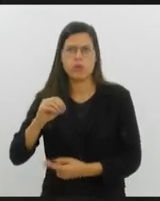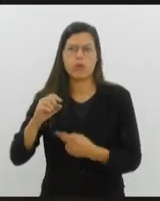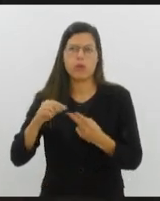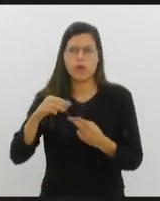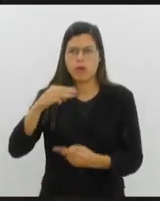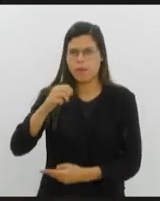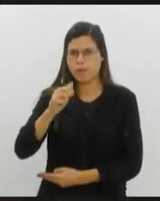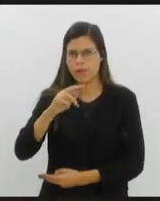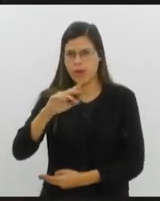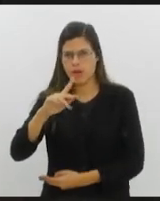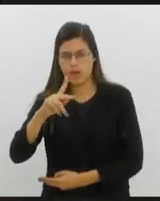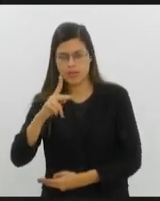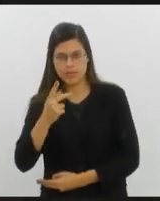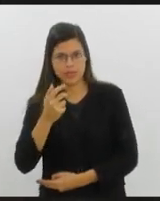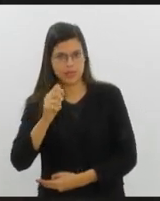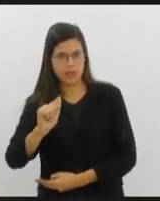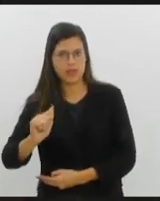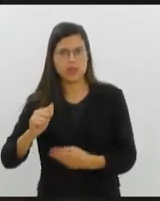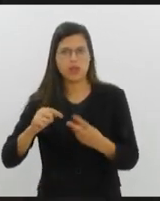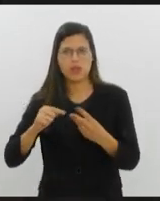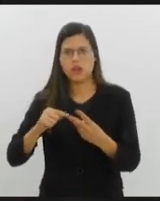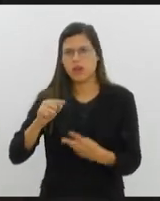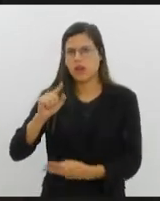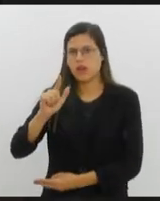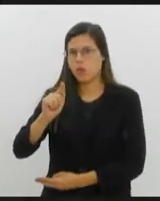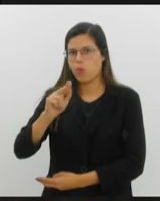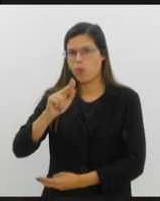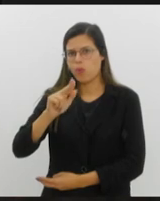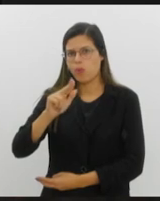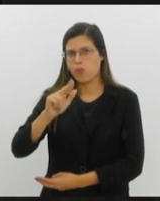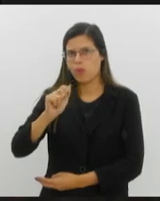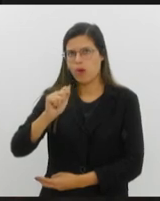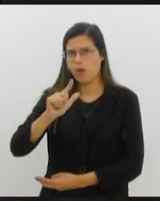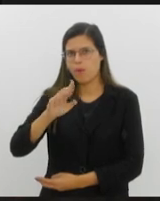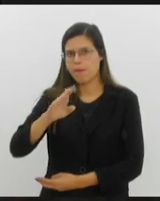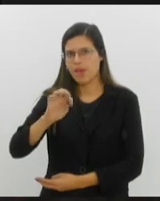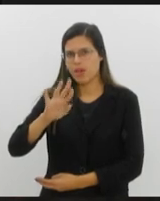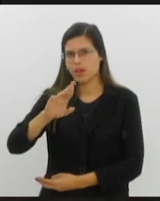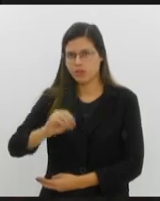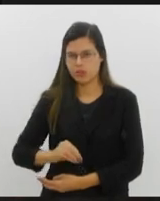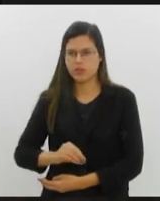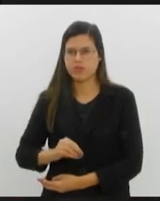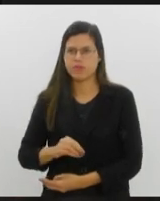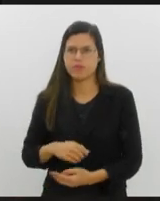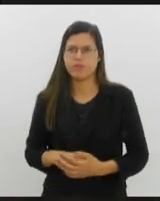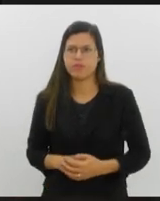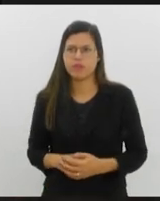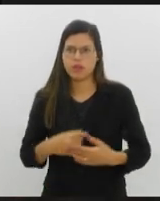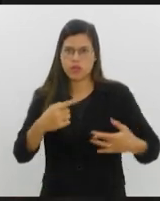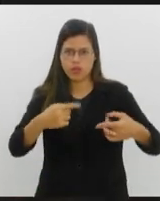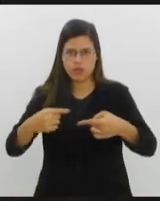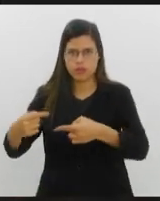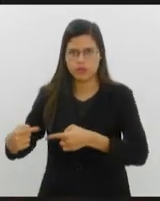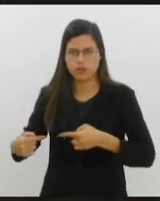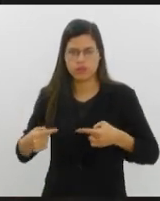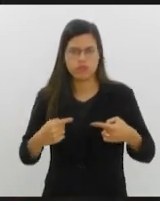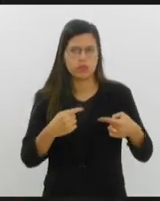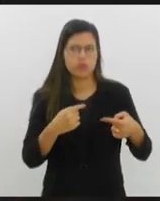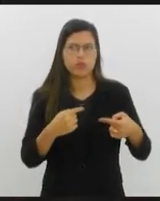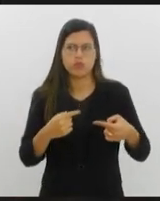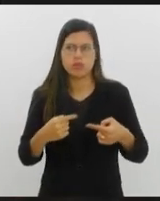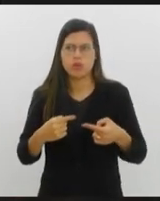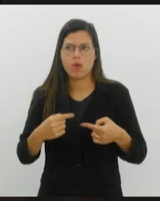Soares, Márcio Galberto e doutor Serginho. Em pela discussão, ordem, senhor presidente. Deputado, para discutir, o autor